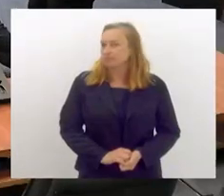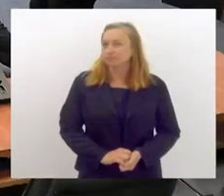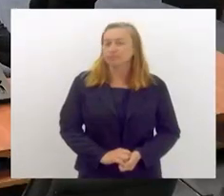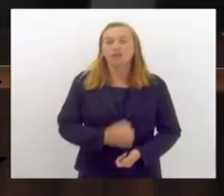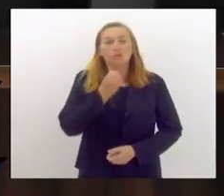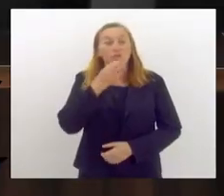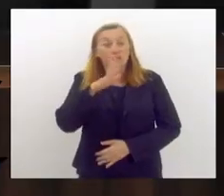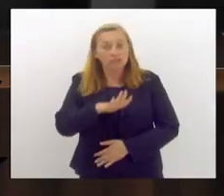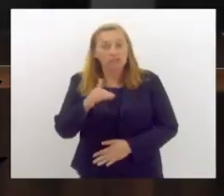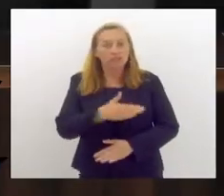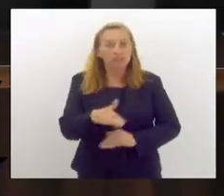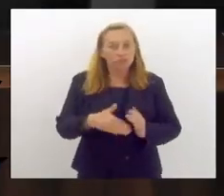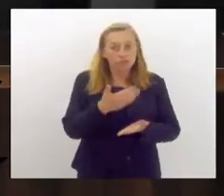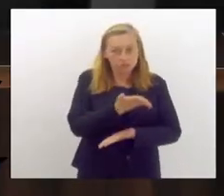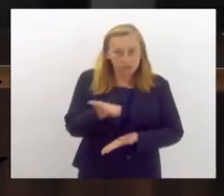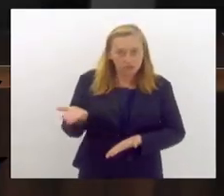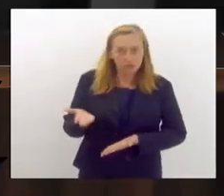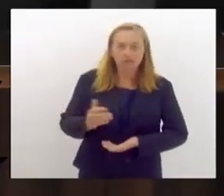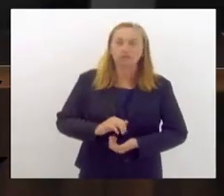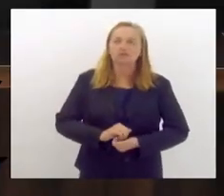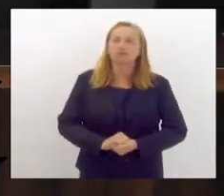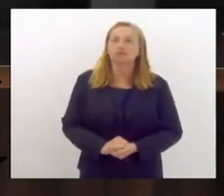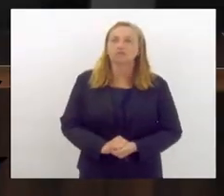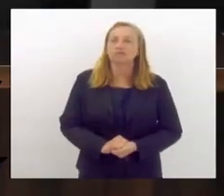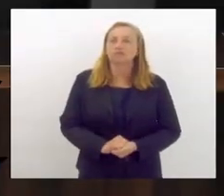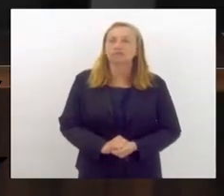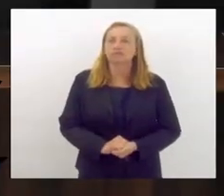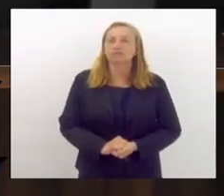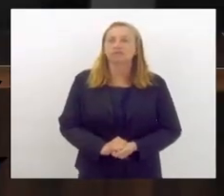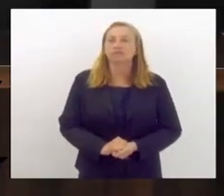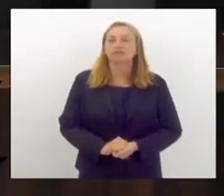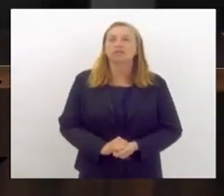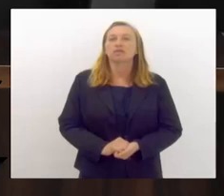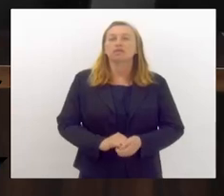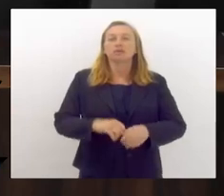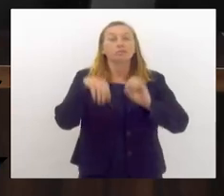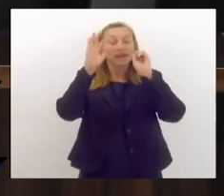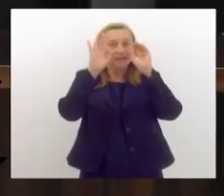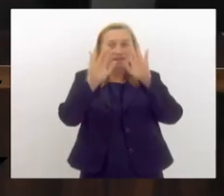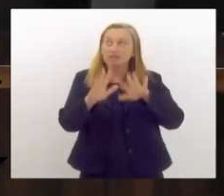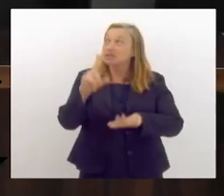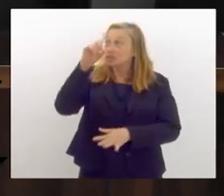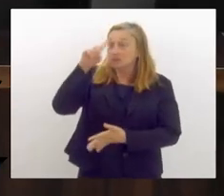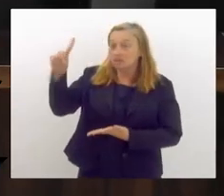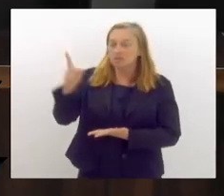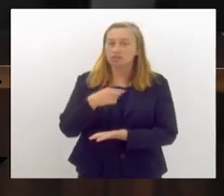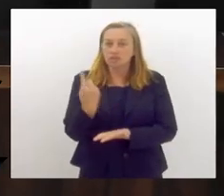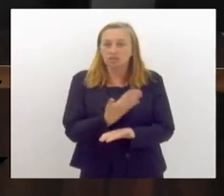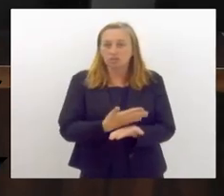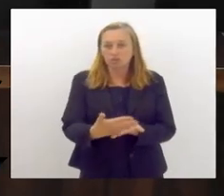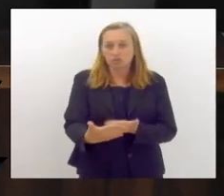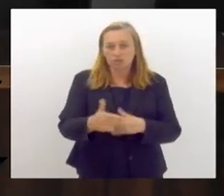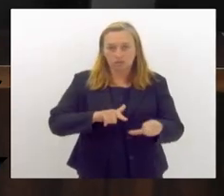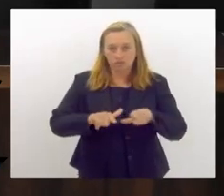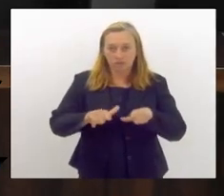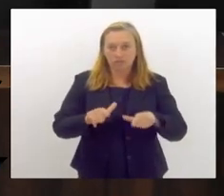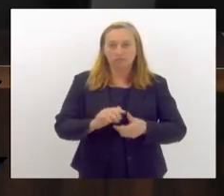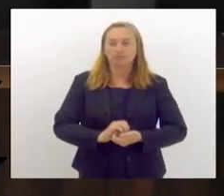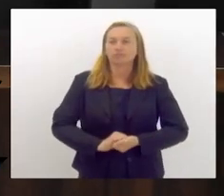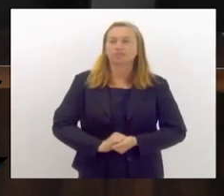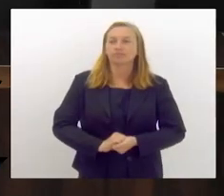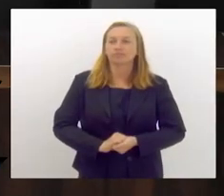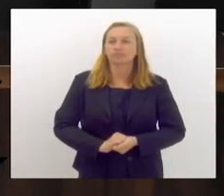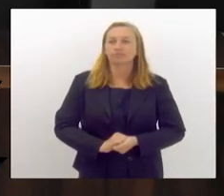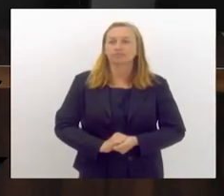Boa tarde a todos e todas. Havendo número legal e sob a proteção de Deus, iniciamos nosso trabalho.